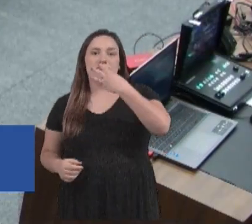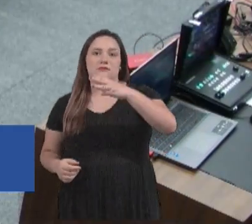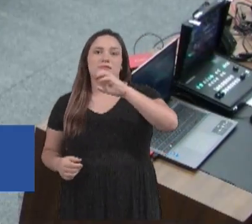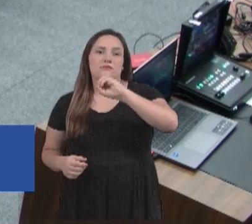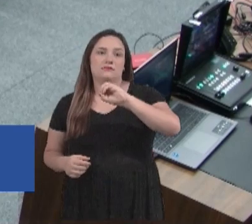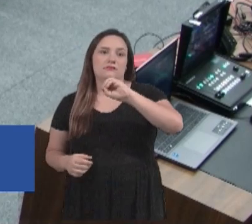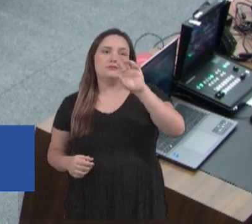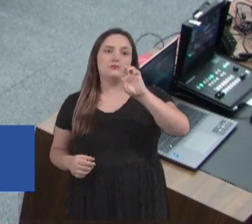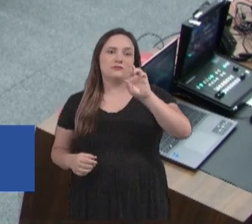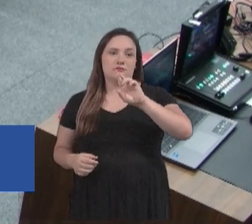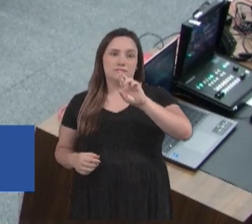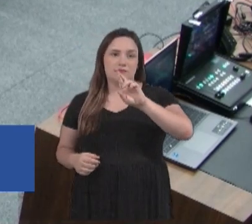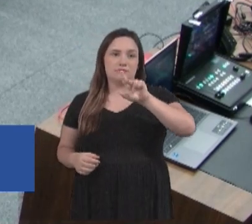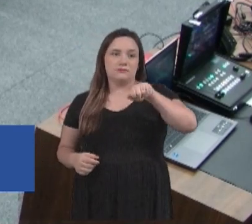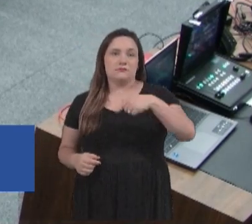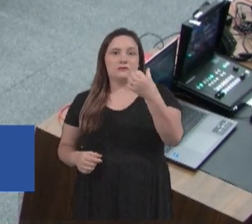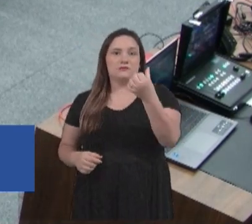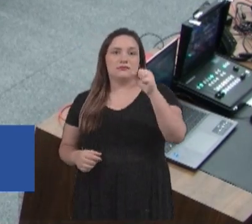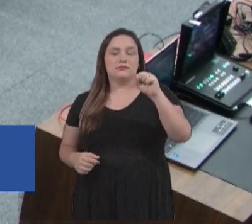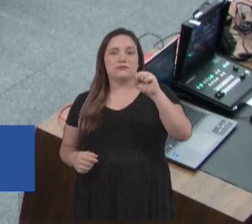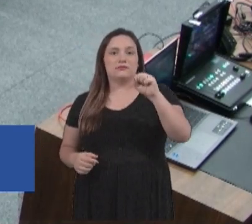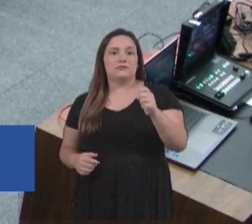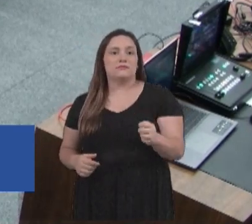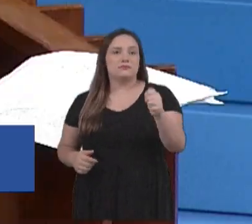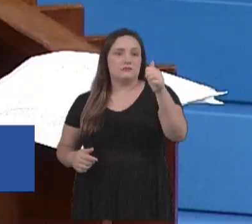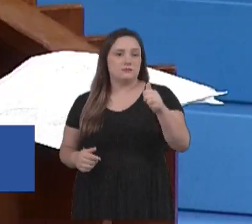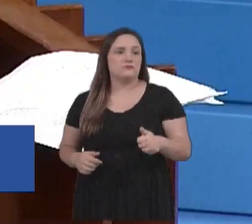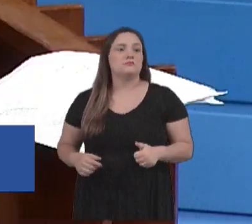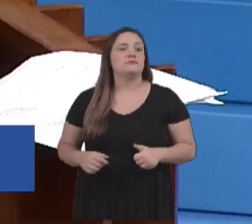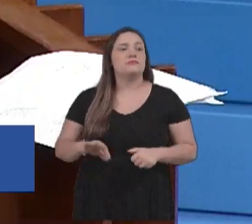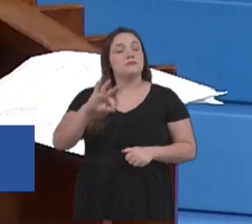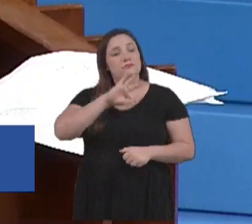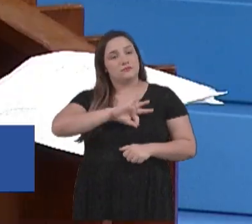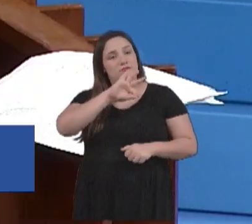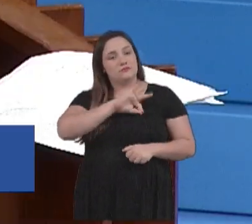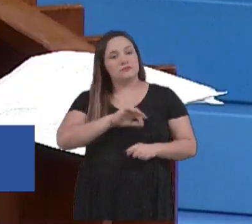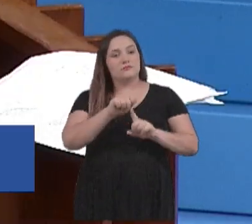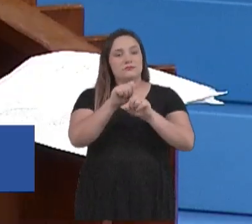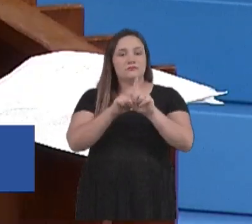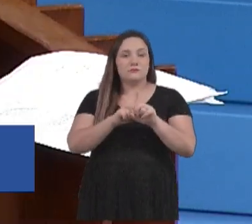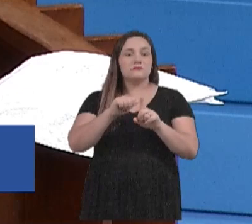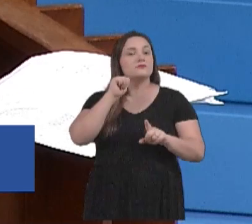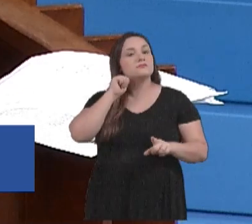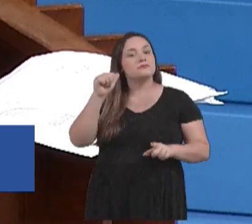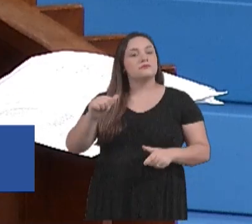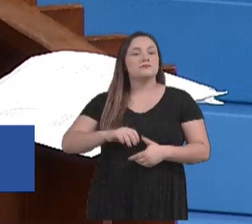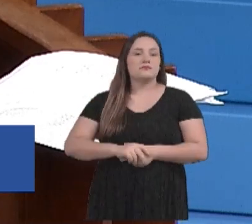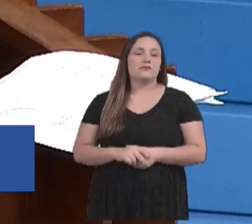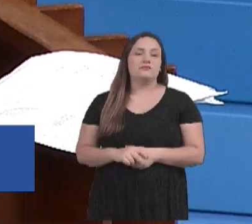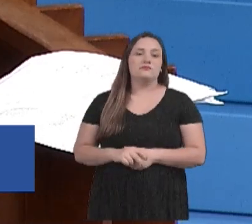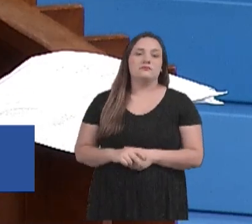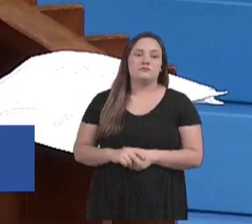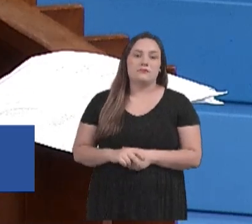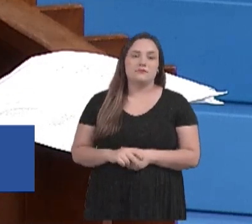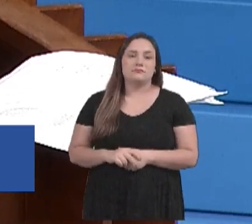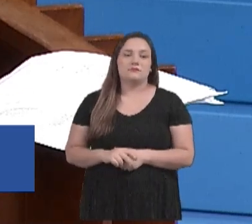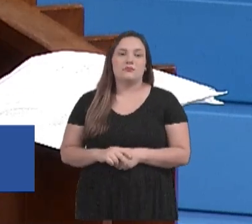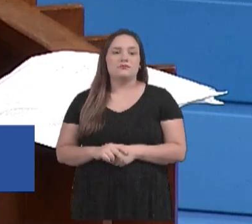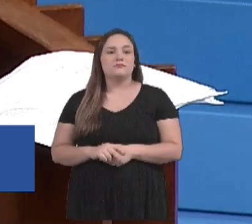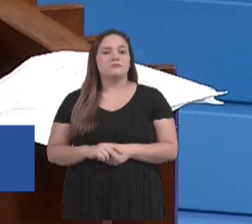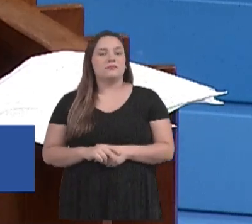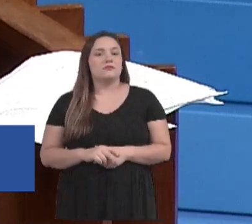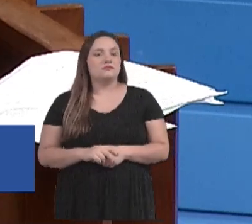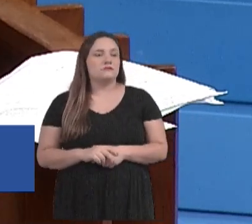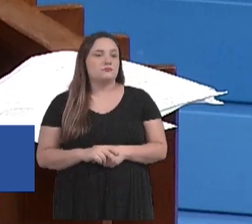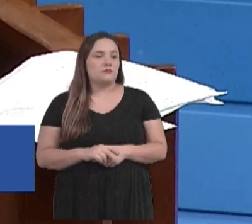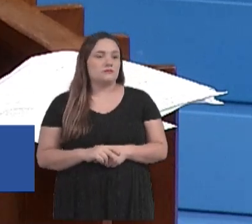330,68 do salário do mês de abril. Eu estou vindo aqui para dizer